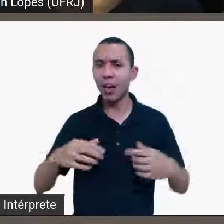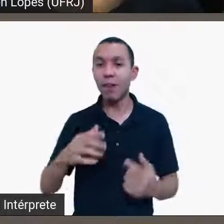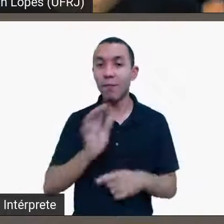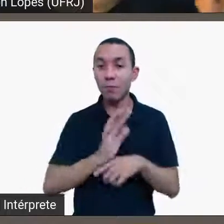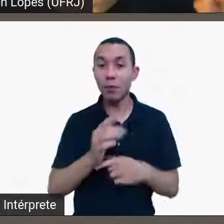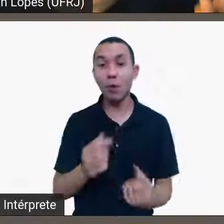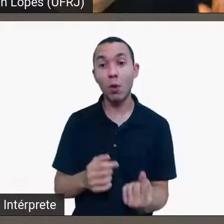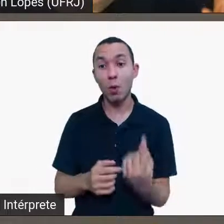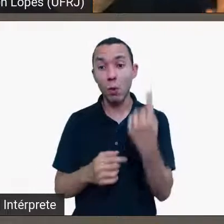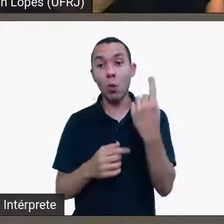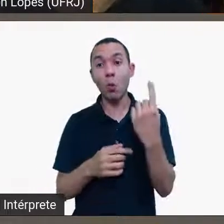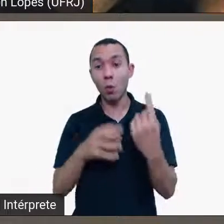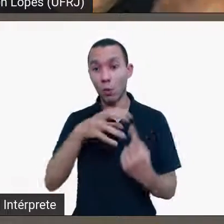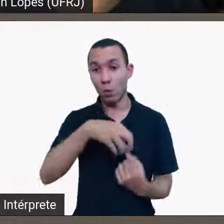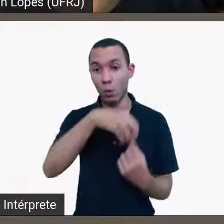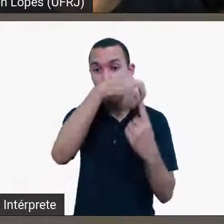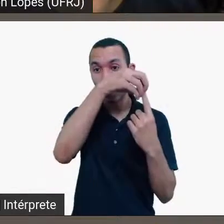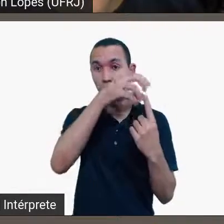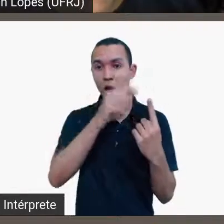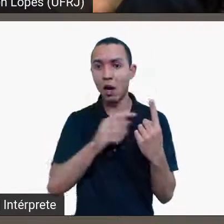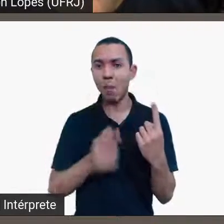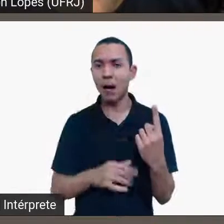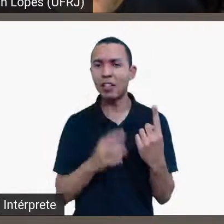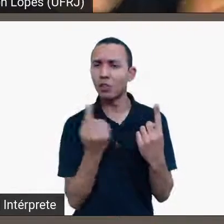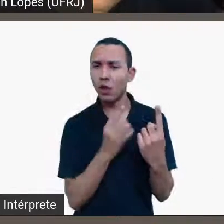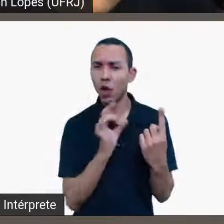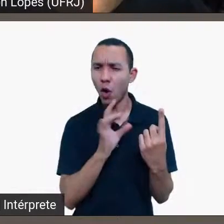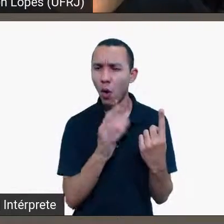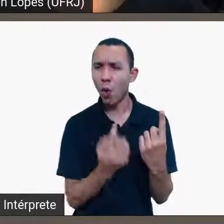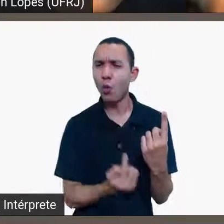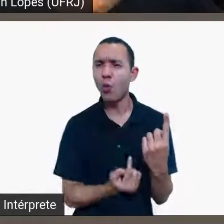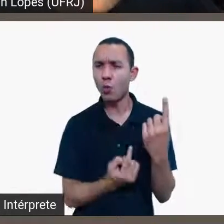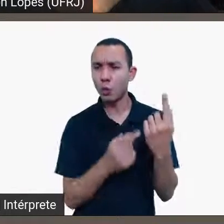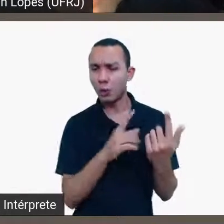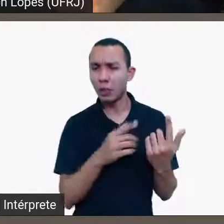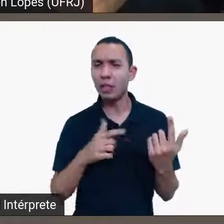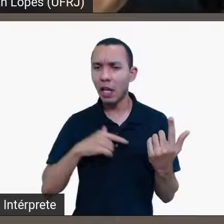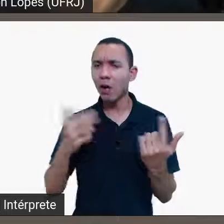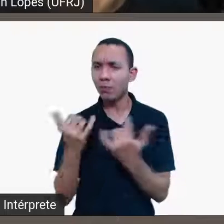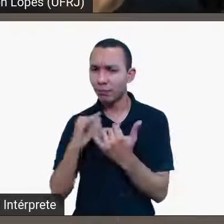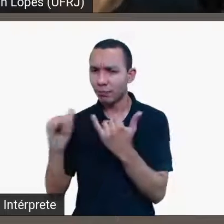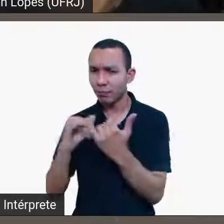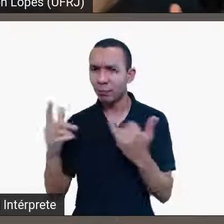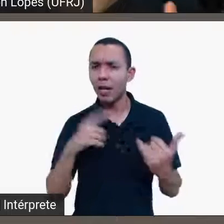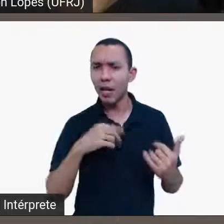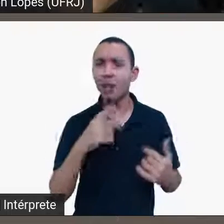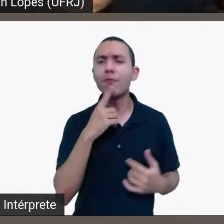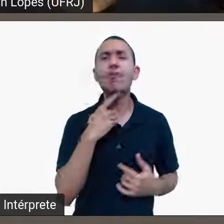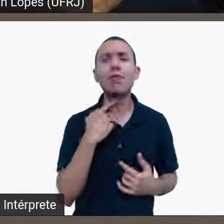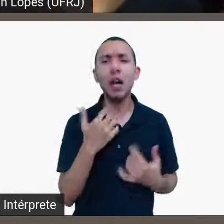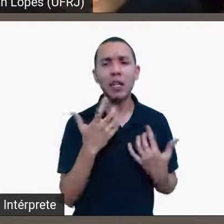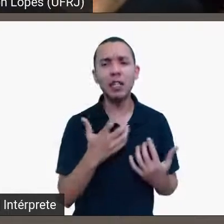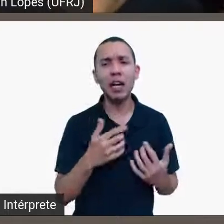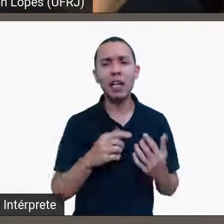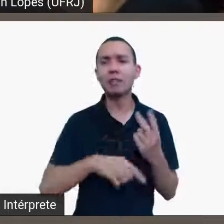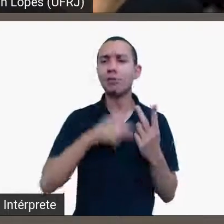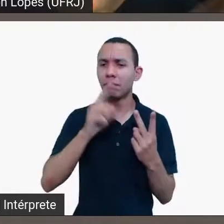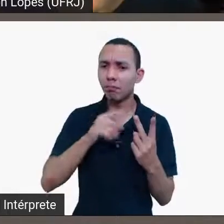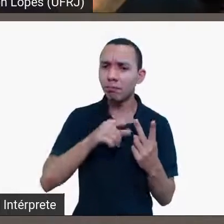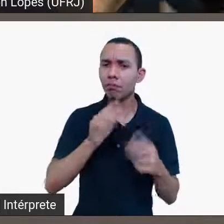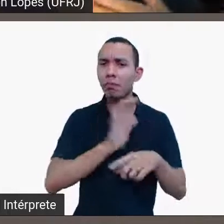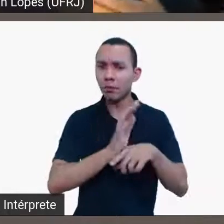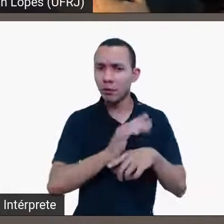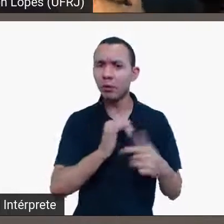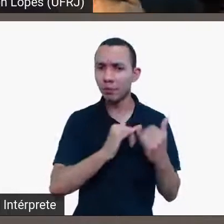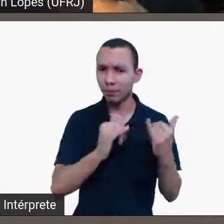filme único, mas não é um filme isolado. Acho que, nesse momento, ele estava querendo fazer um segundo filme. Há vários roteiros, que tem